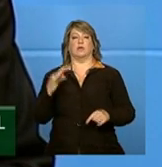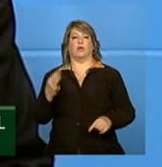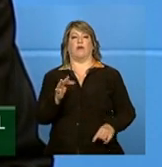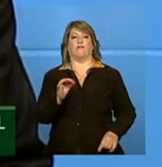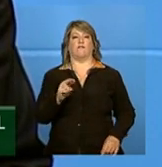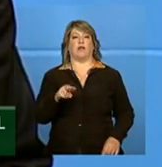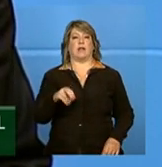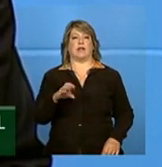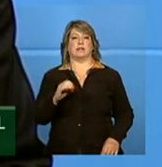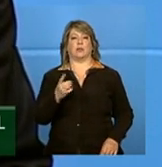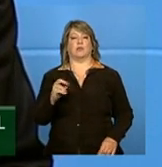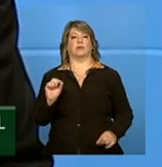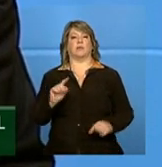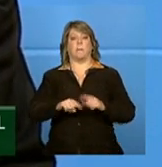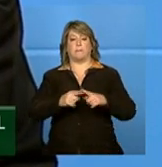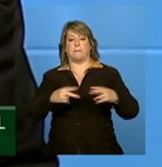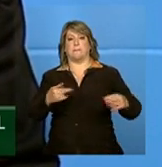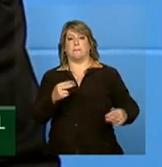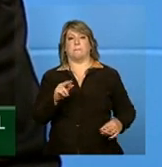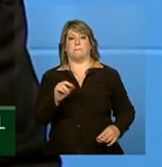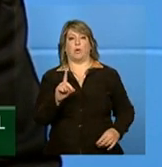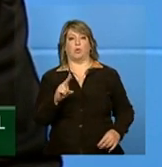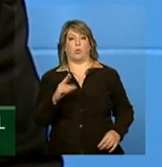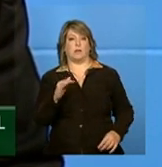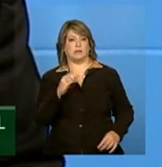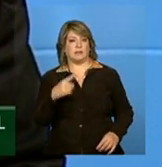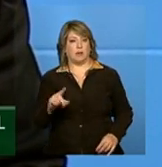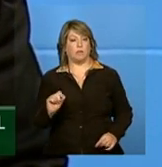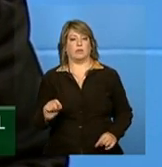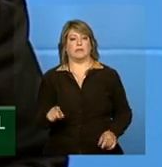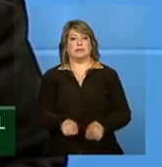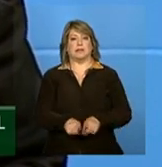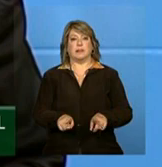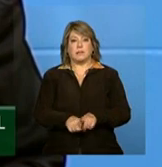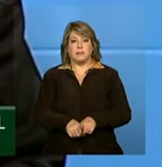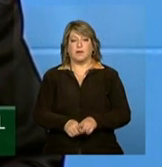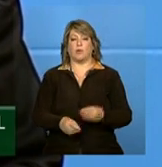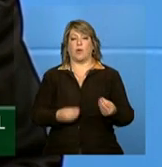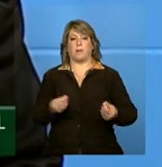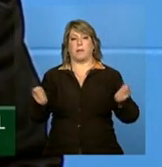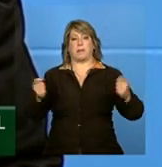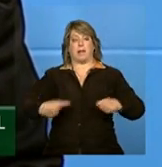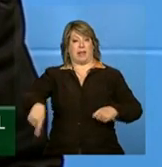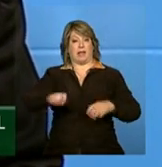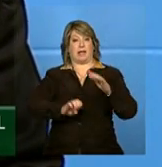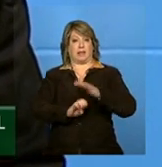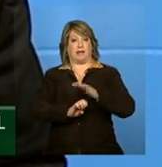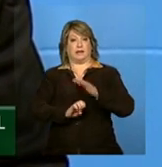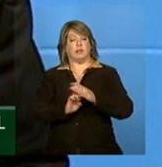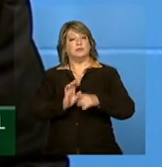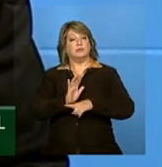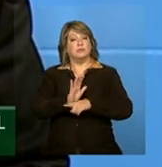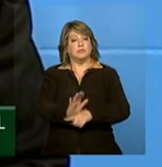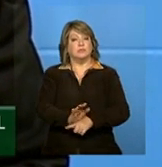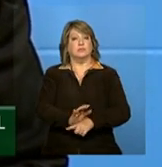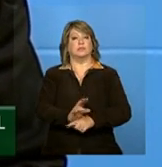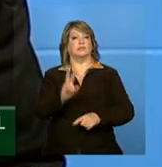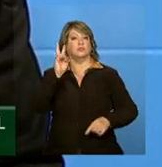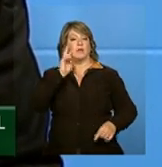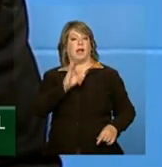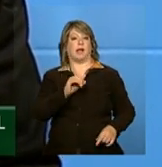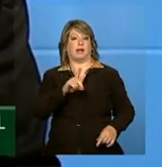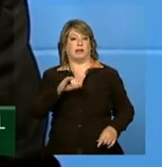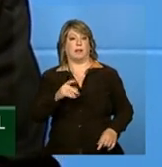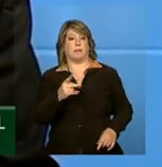cadeia de produção. Na medida das suas capacidades, as empresas colaboram efetivamente no controle da cadeia de